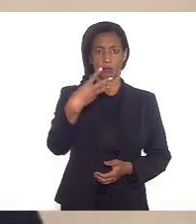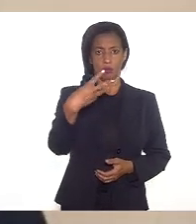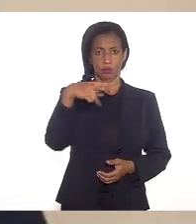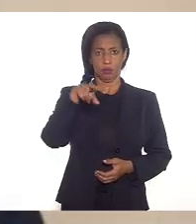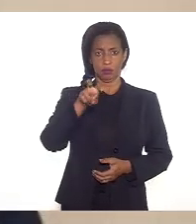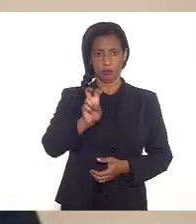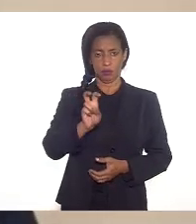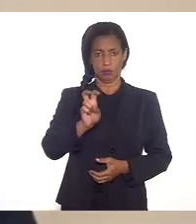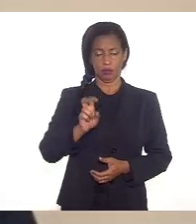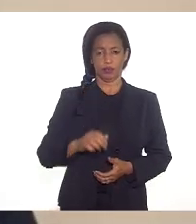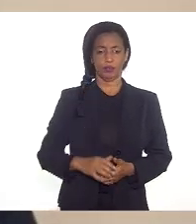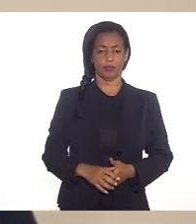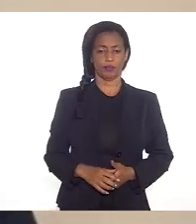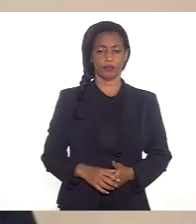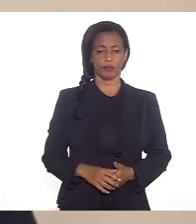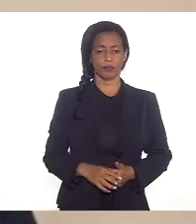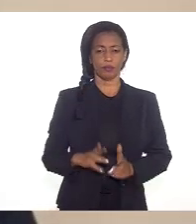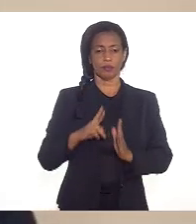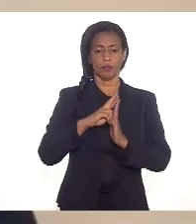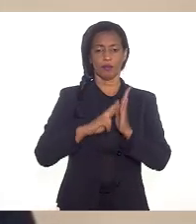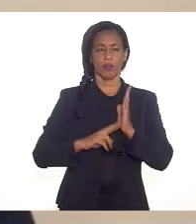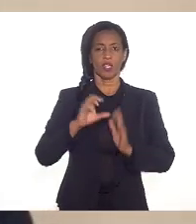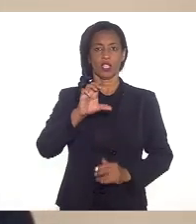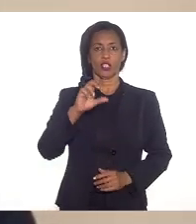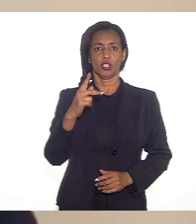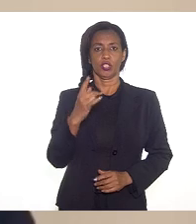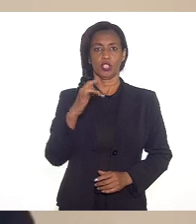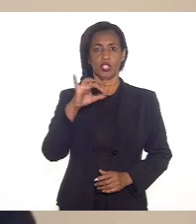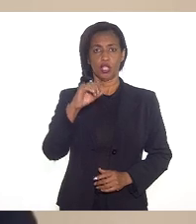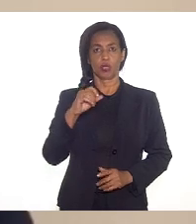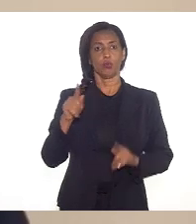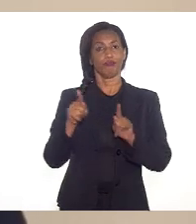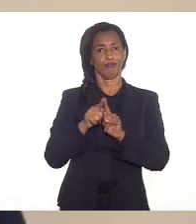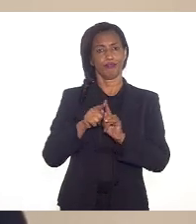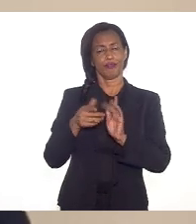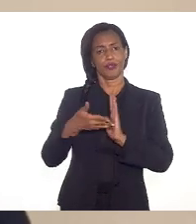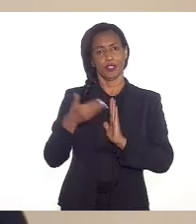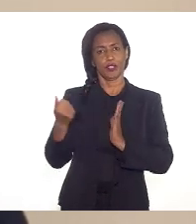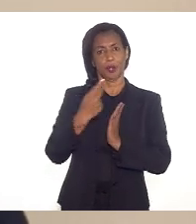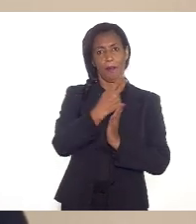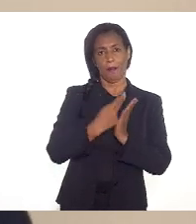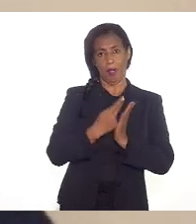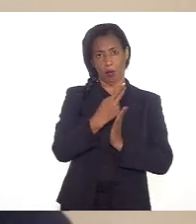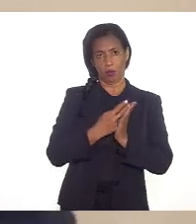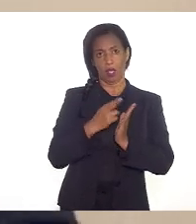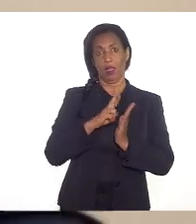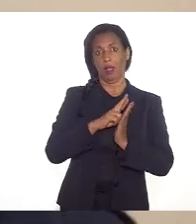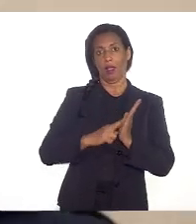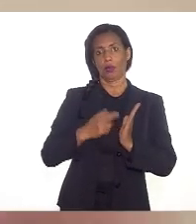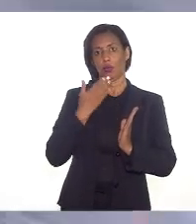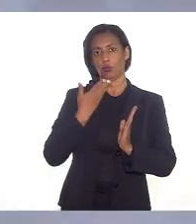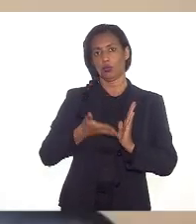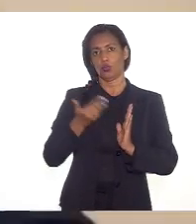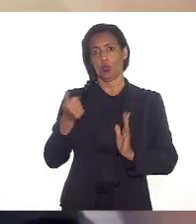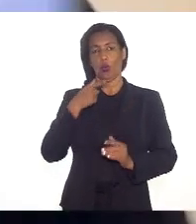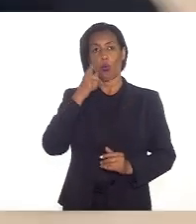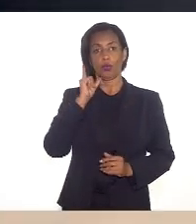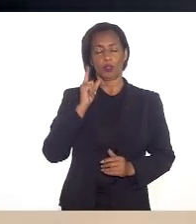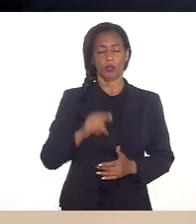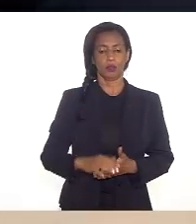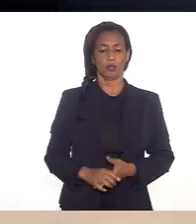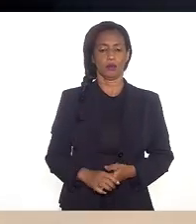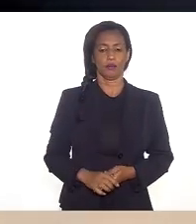35, é relator deputado Chico Machado, foi retirado de pauta pelo relator ontem, formalmente.